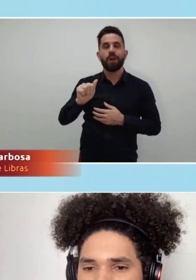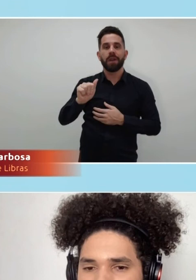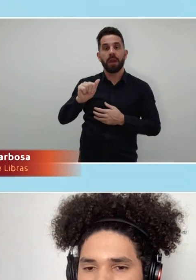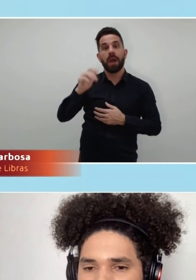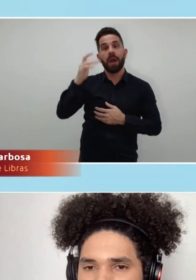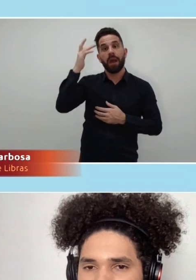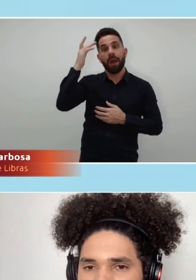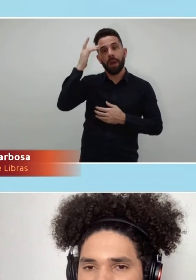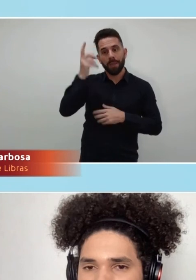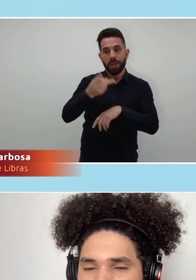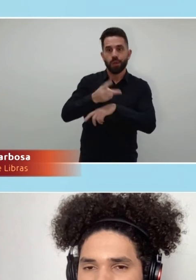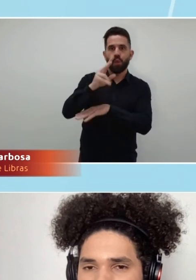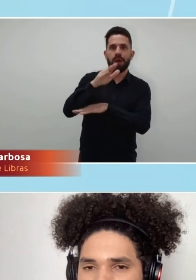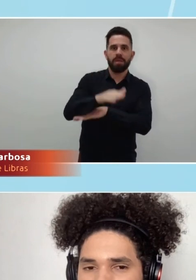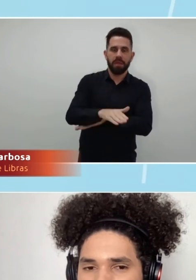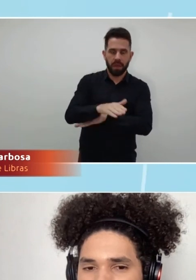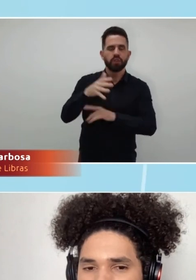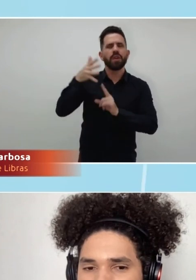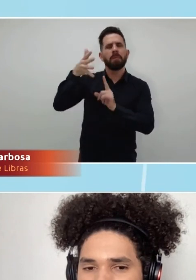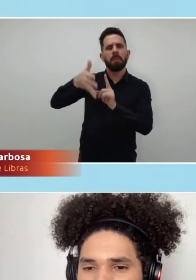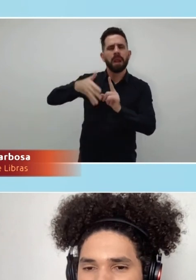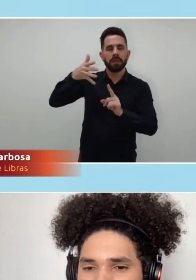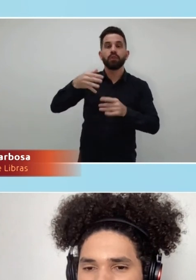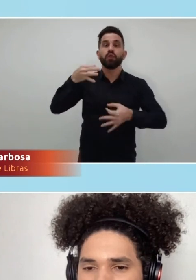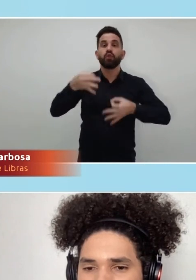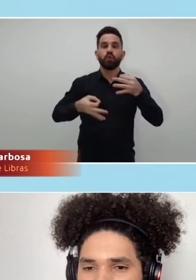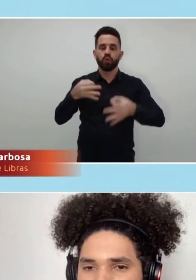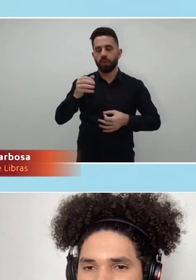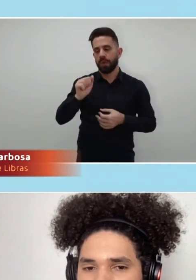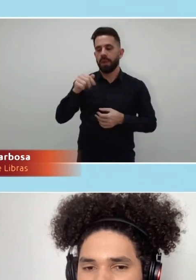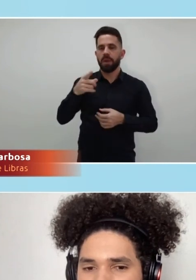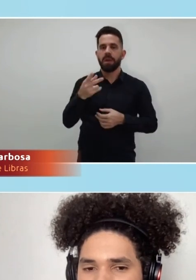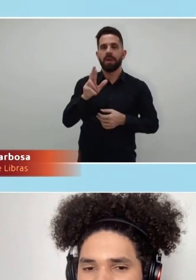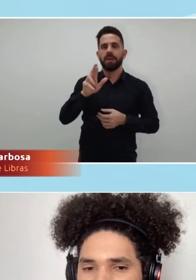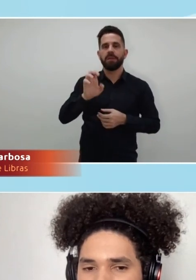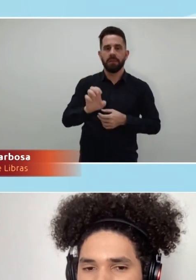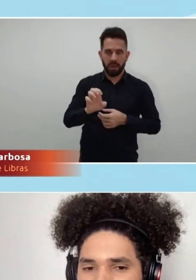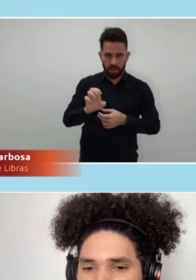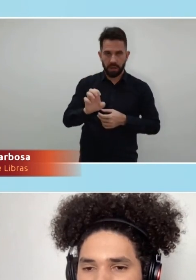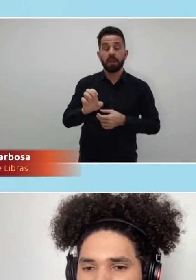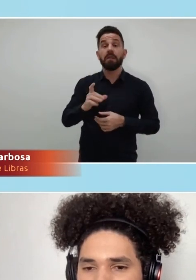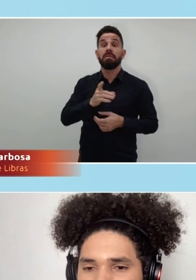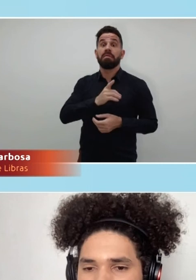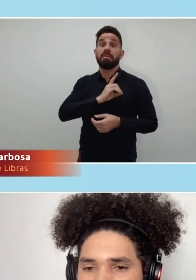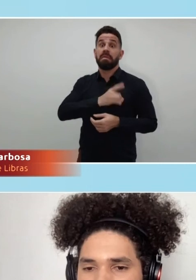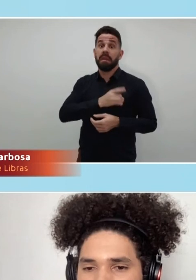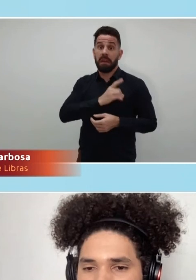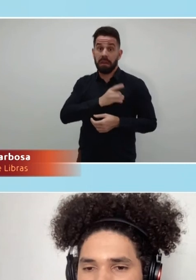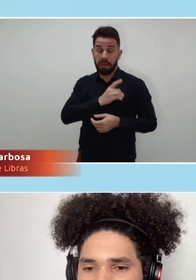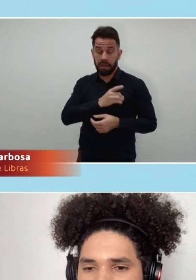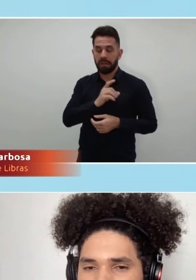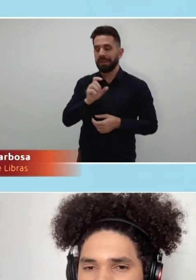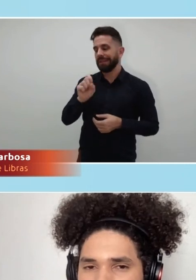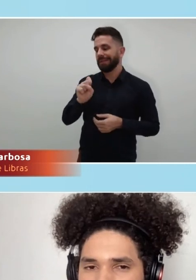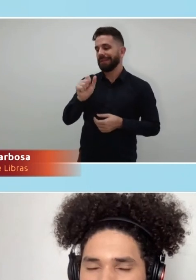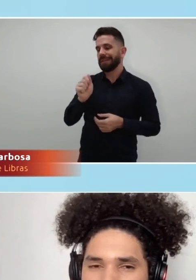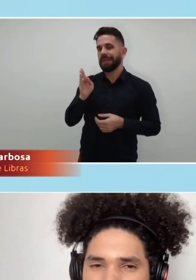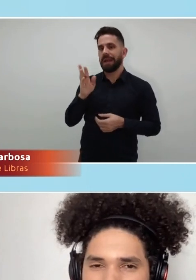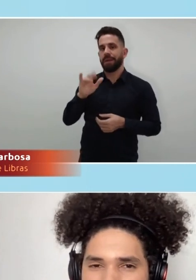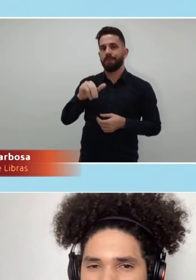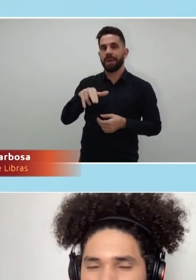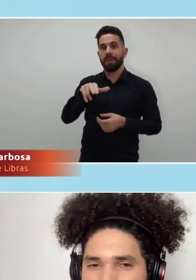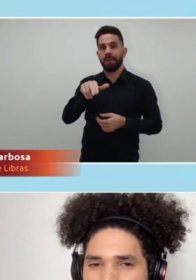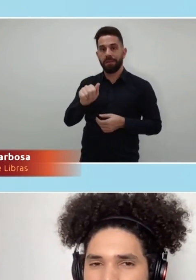Os palestrantes do dia serão o juiz André Reis Lacerda e a delegada de Polícia Civil, Sabrina Leles de